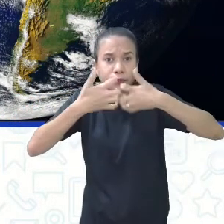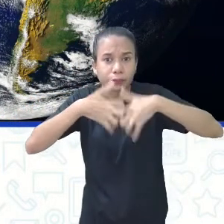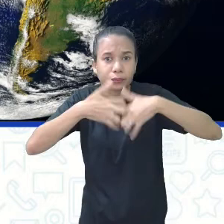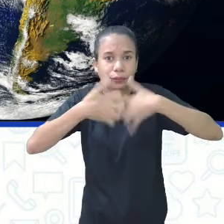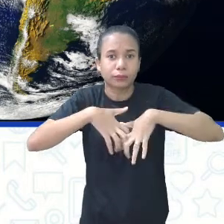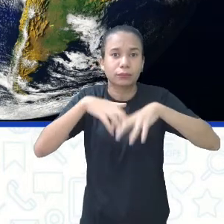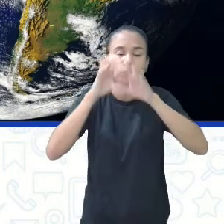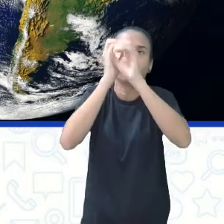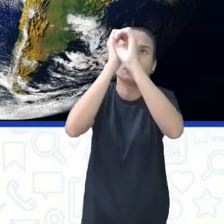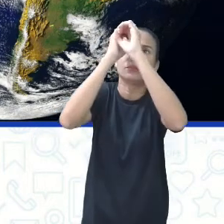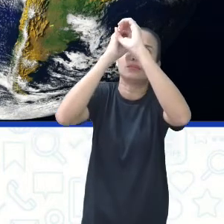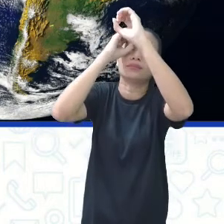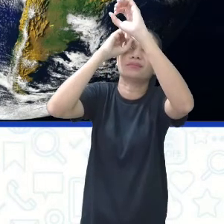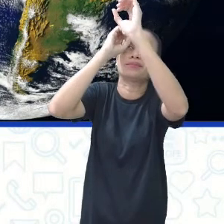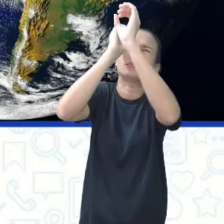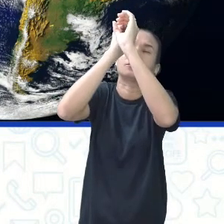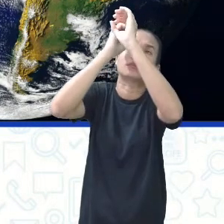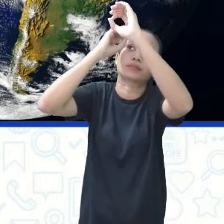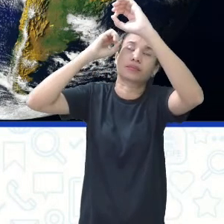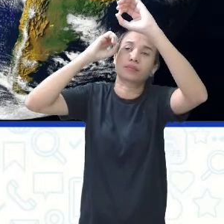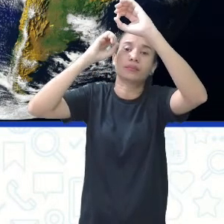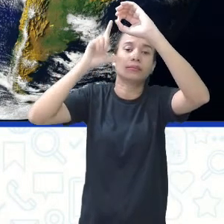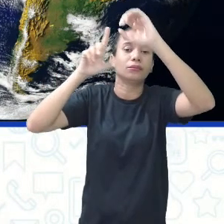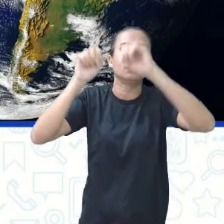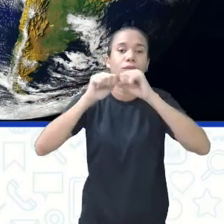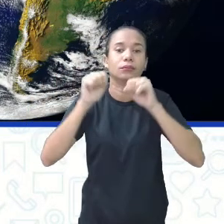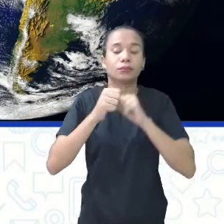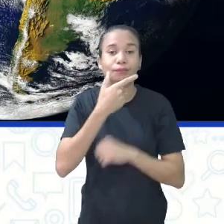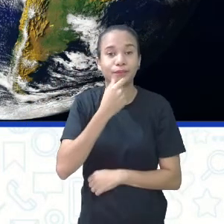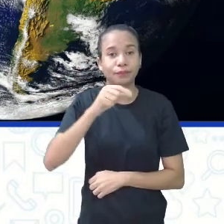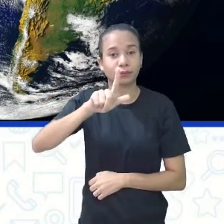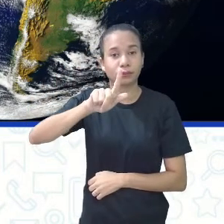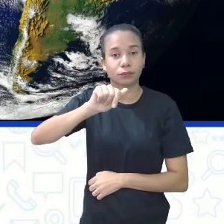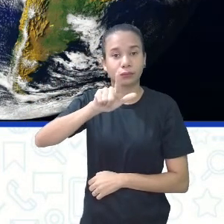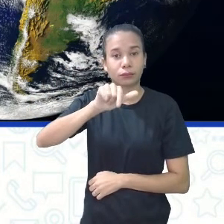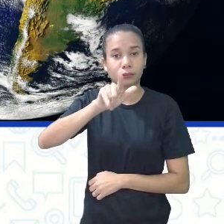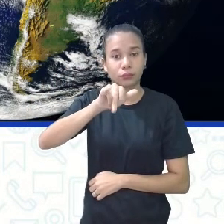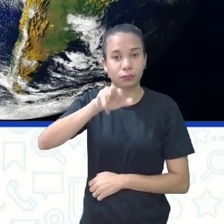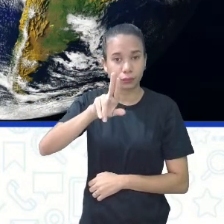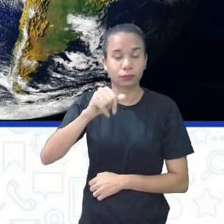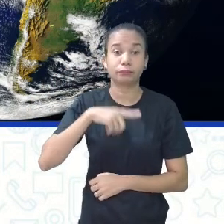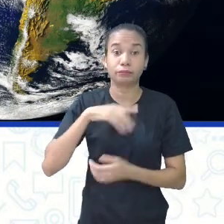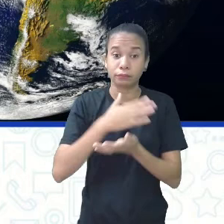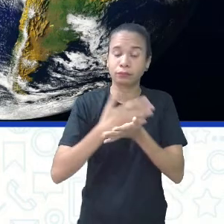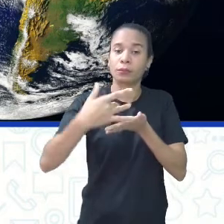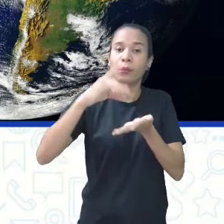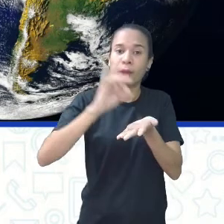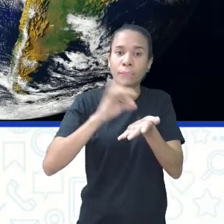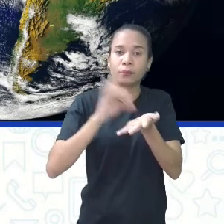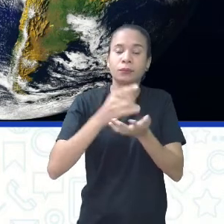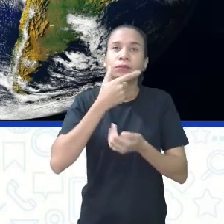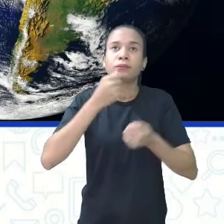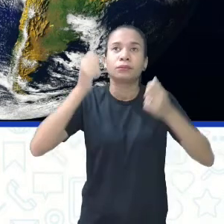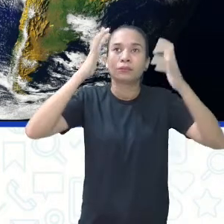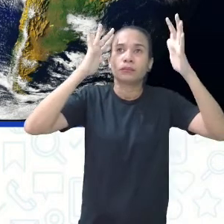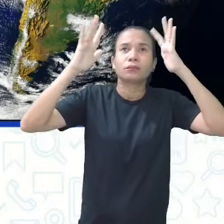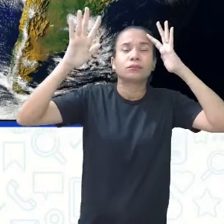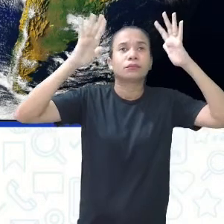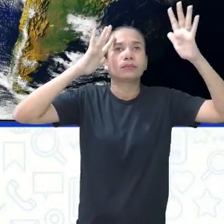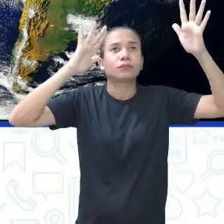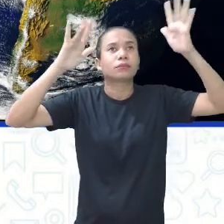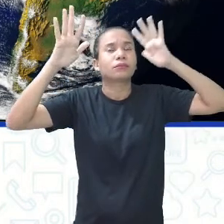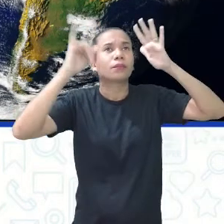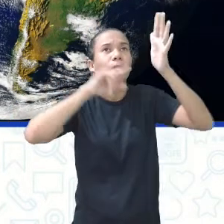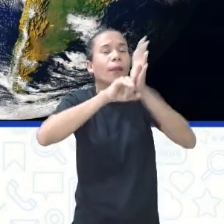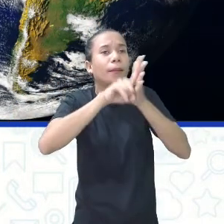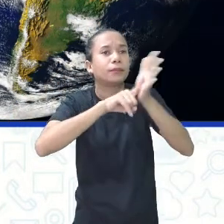instrumentos, como o telescópio, né, que foi construído por Galileu Galilei, e começou aí, não é, um filósofo, um grande